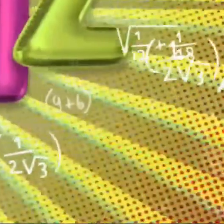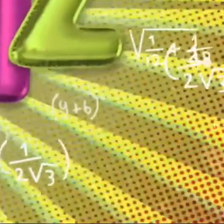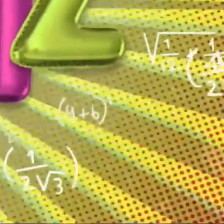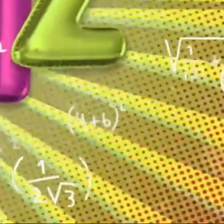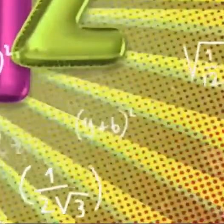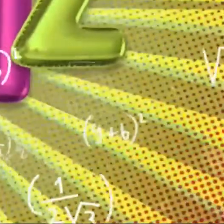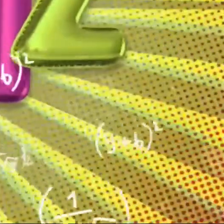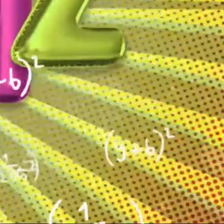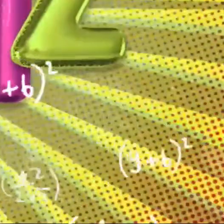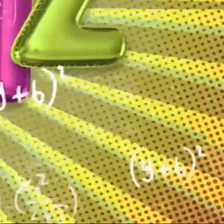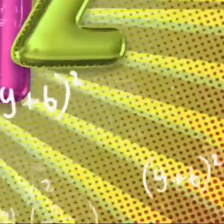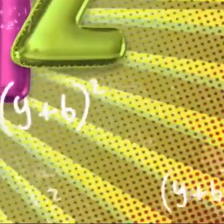A hora do quiz!